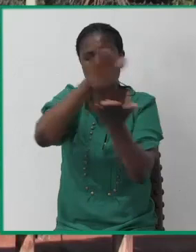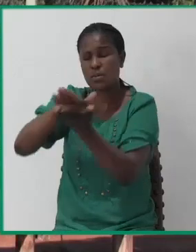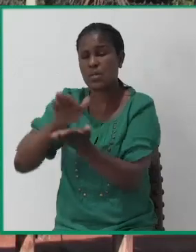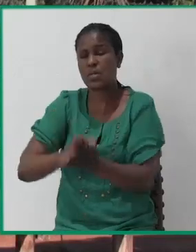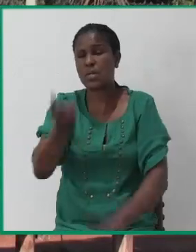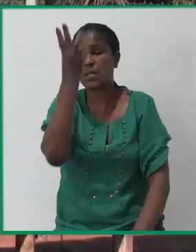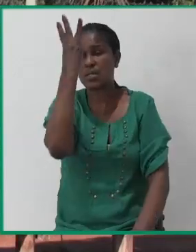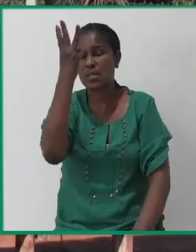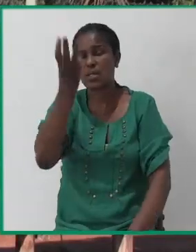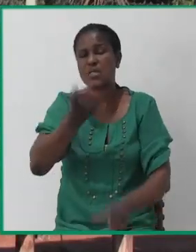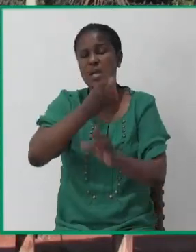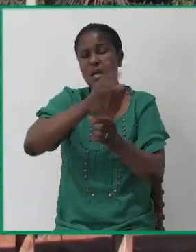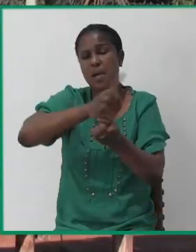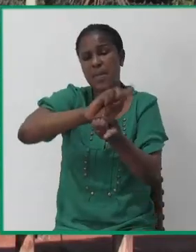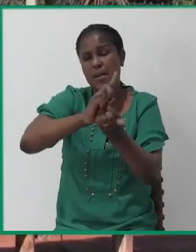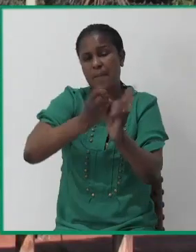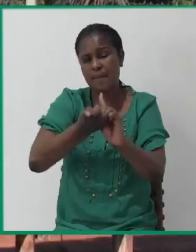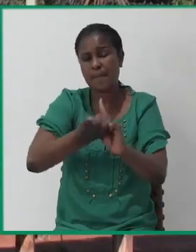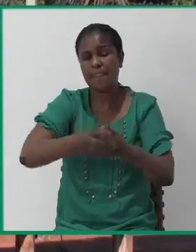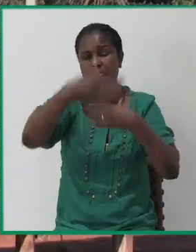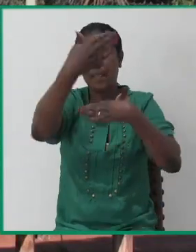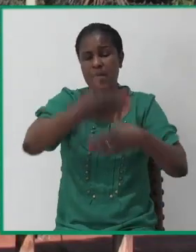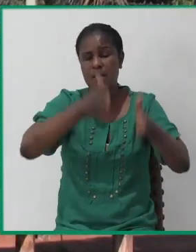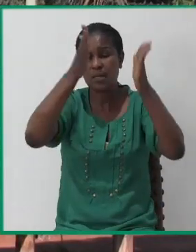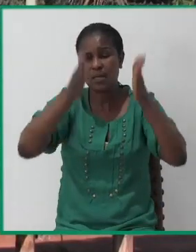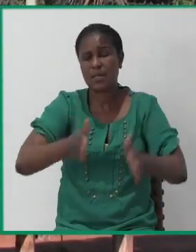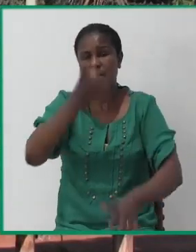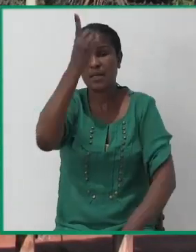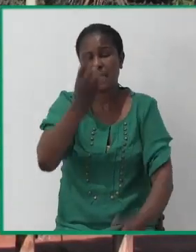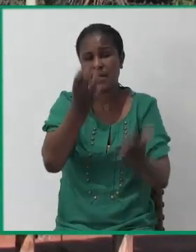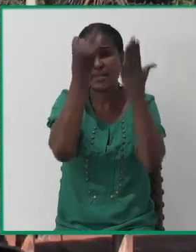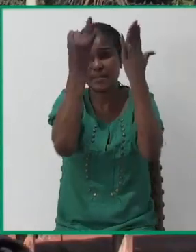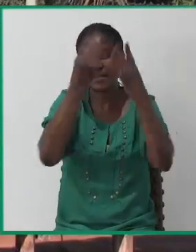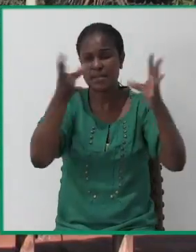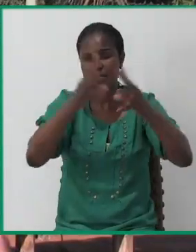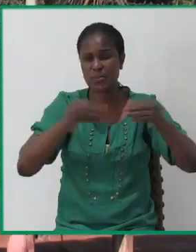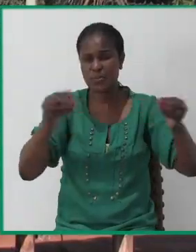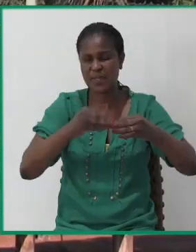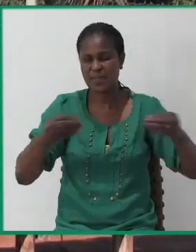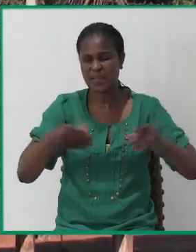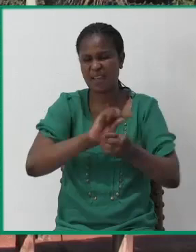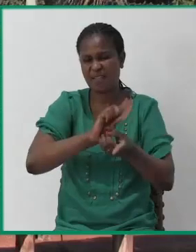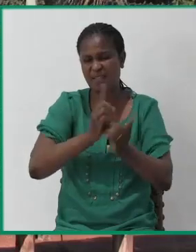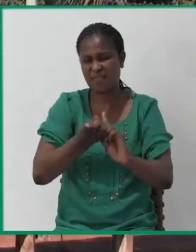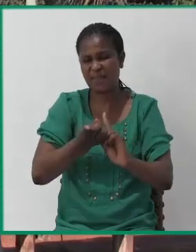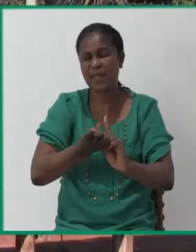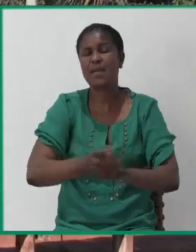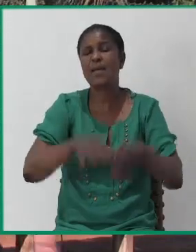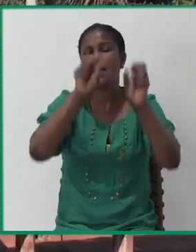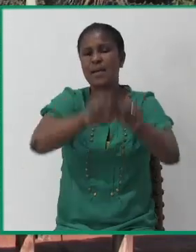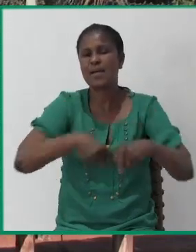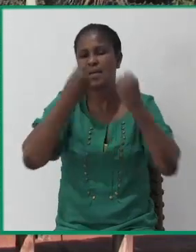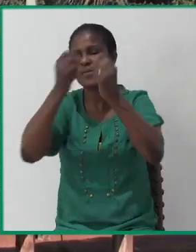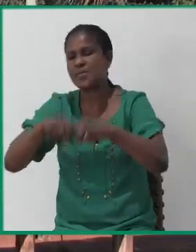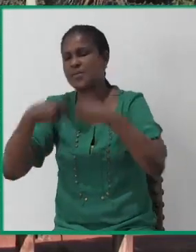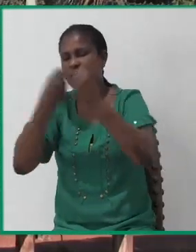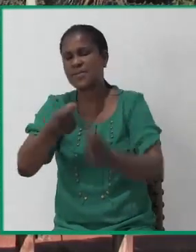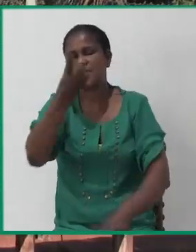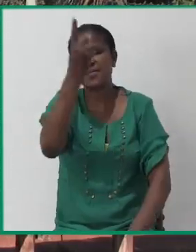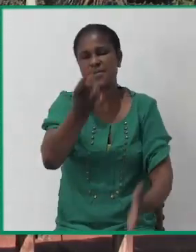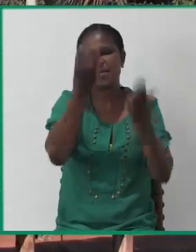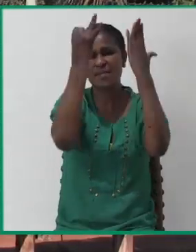forneceu 17 kits de processamento a 17 associações